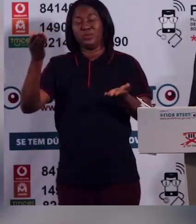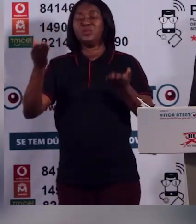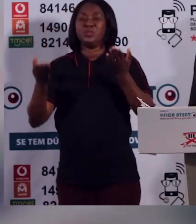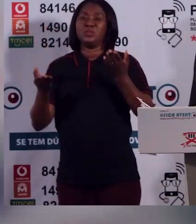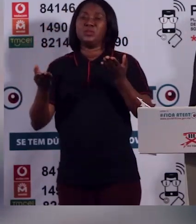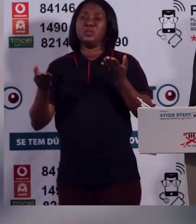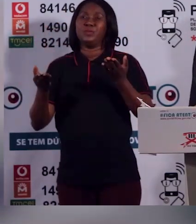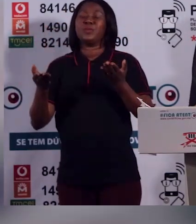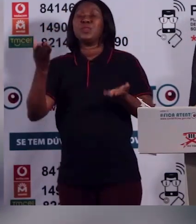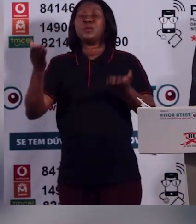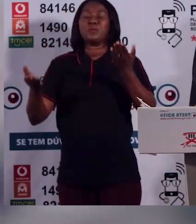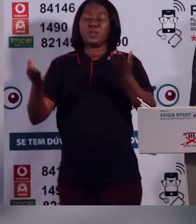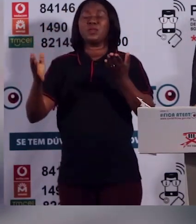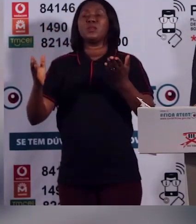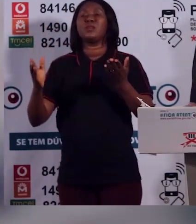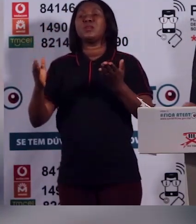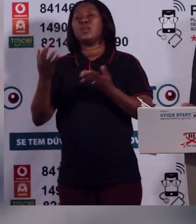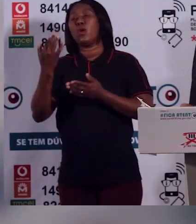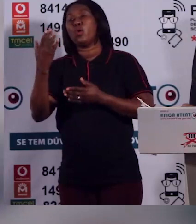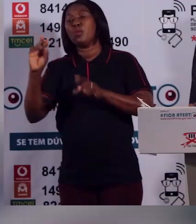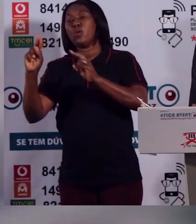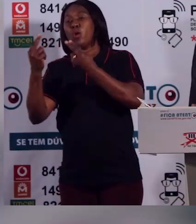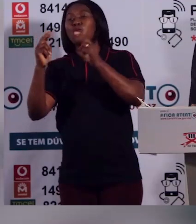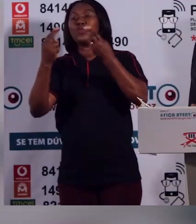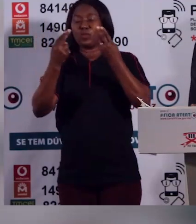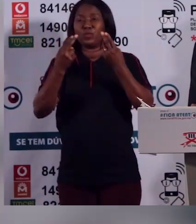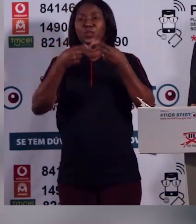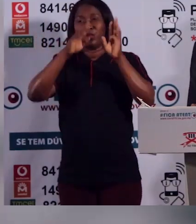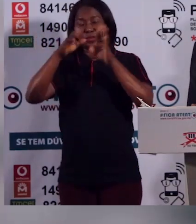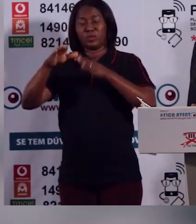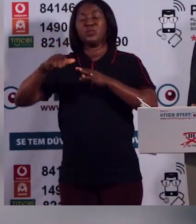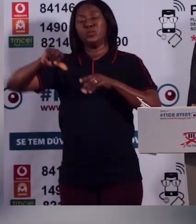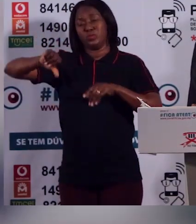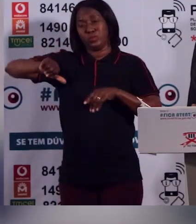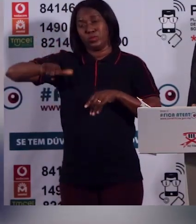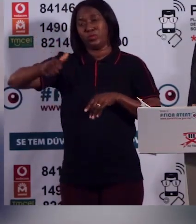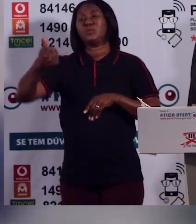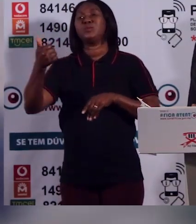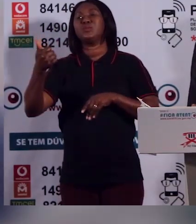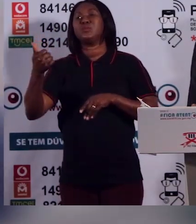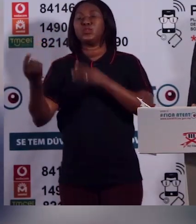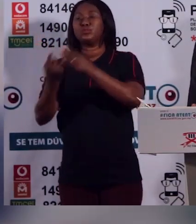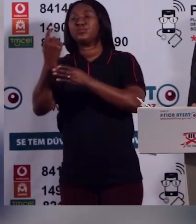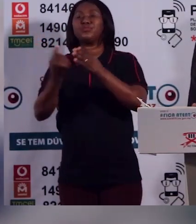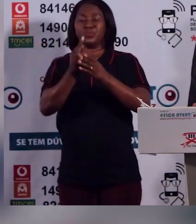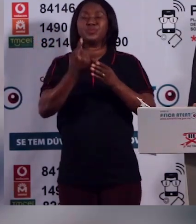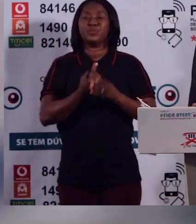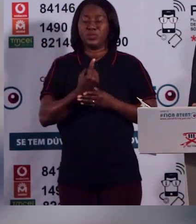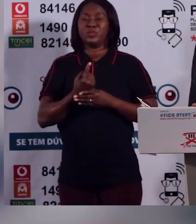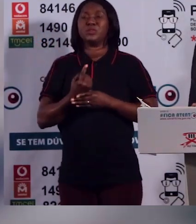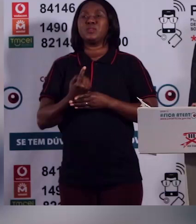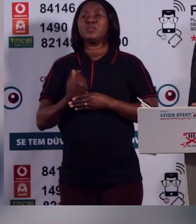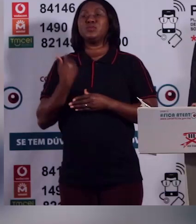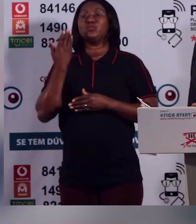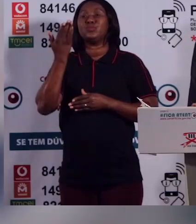de novos casos que vamos tendo e o número de casos recuperados que também vamos tendo. Mas, ao longo das